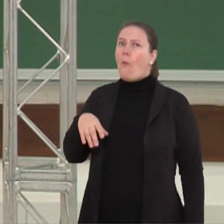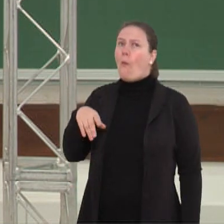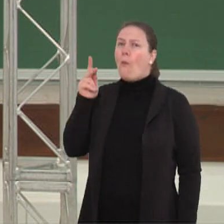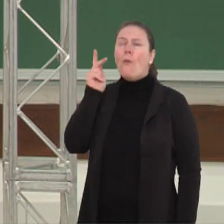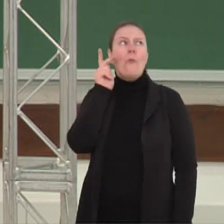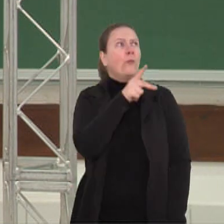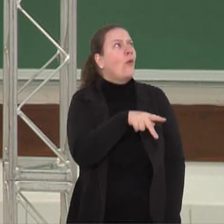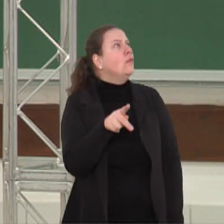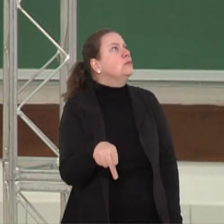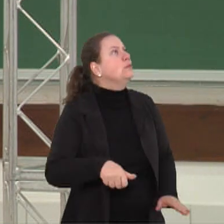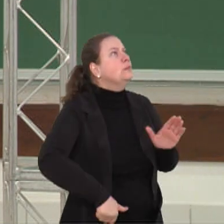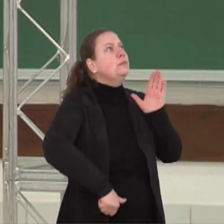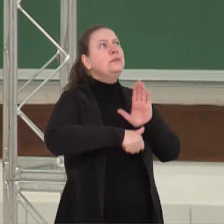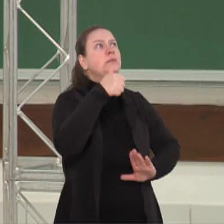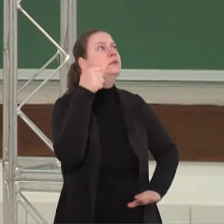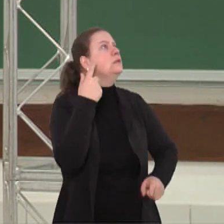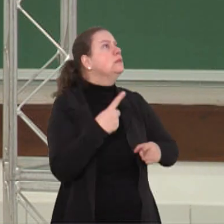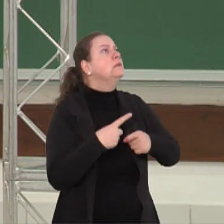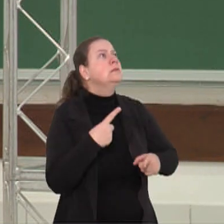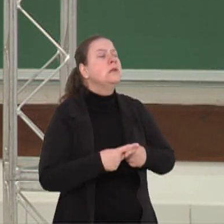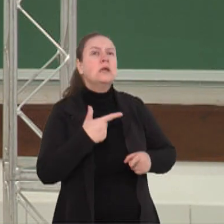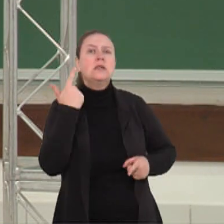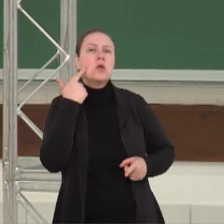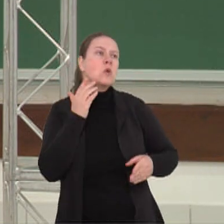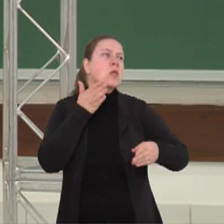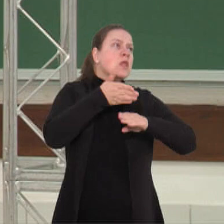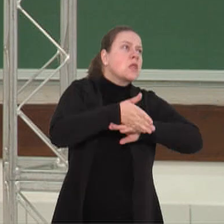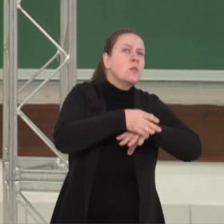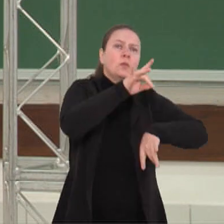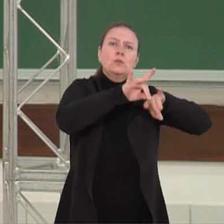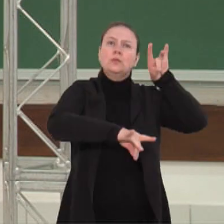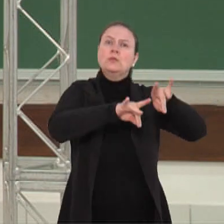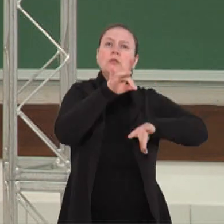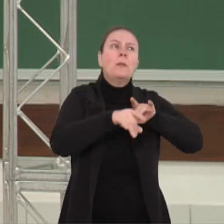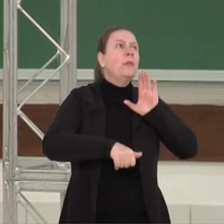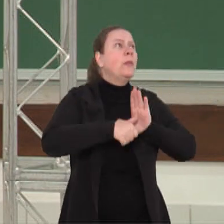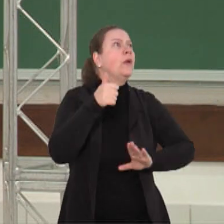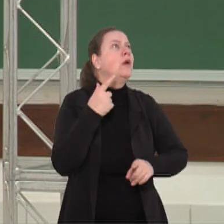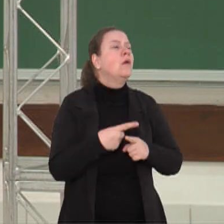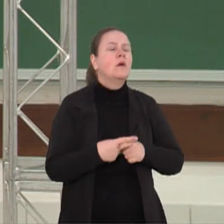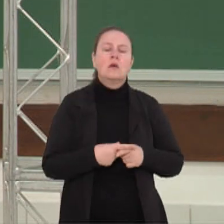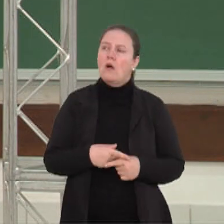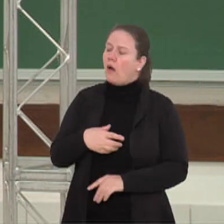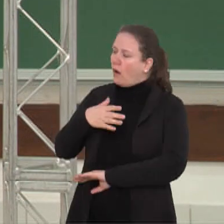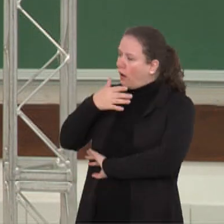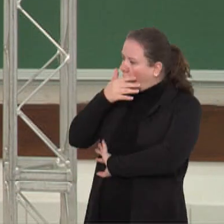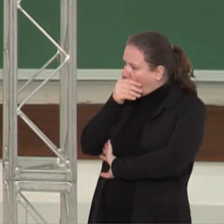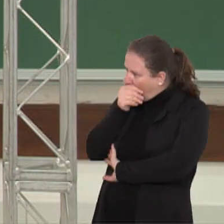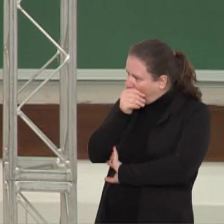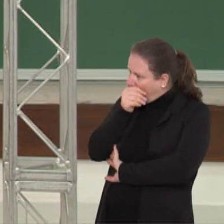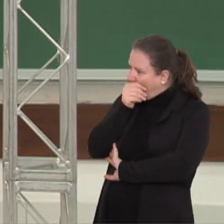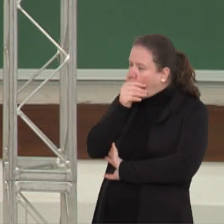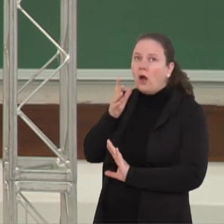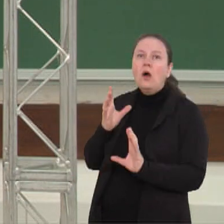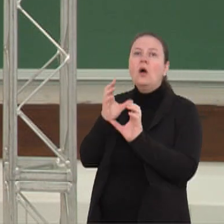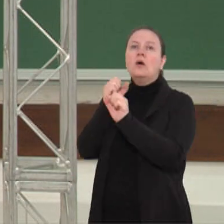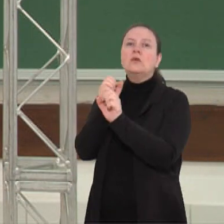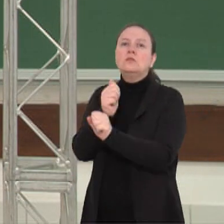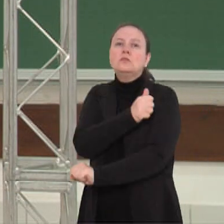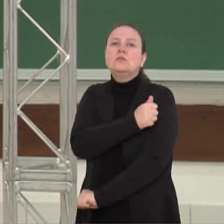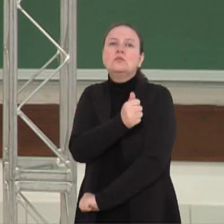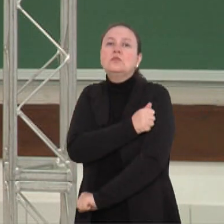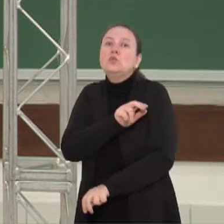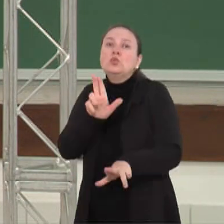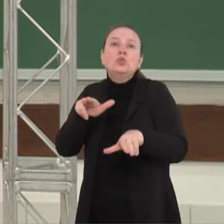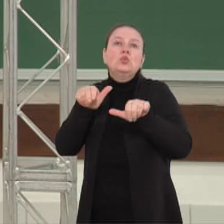vida deles que estavam entrando no teatro. E aí eu coloco, quantos dos nossos alunos nunca foram ao